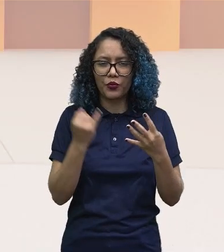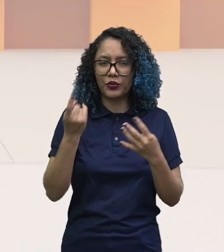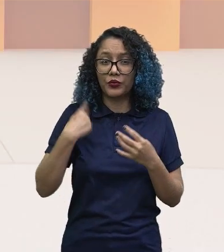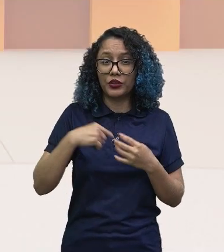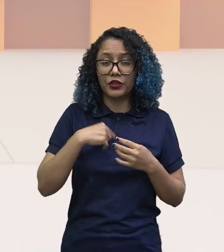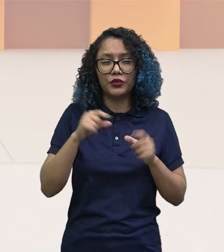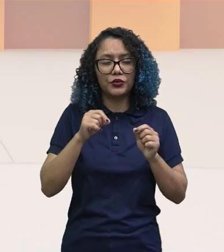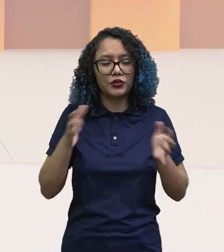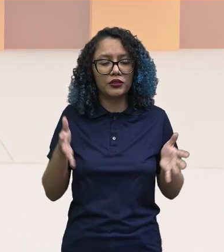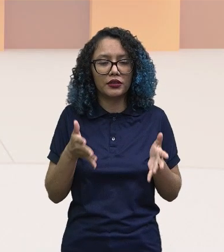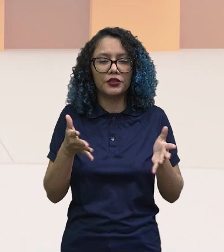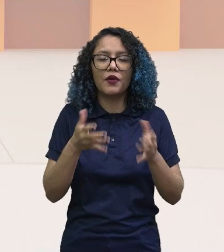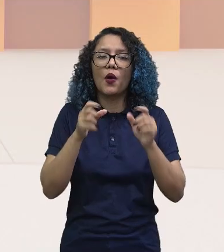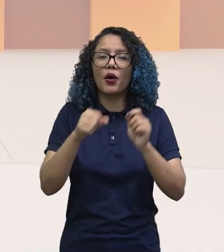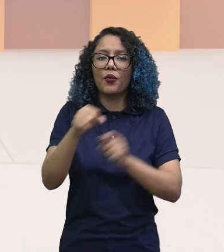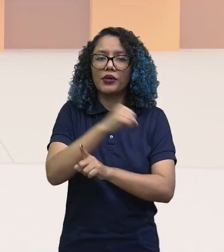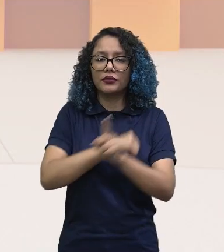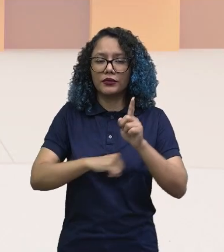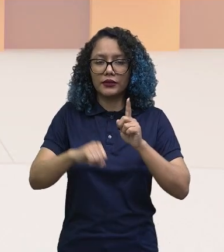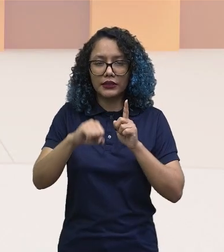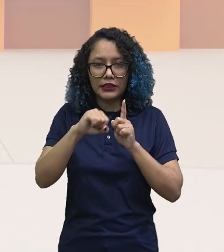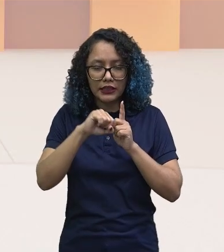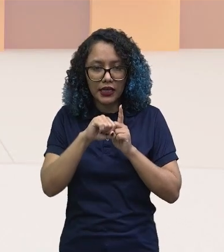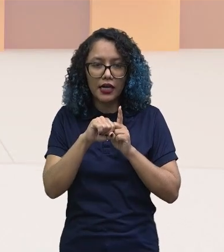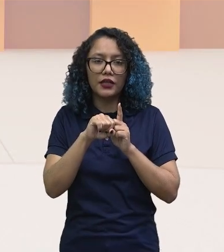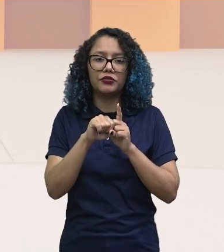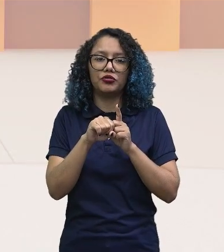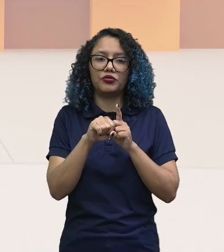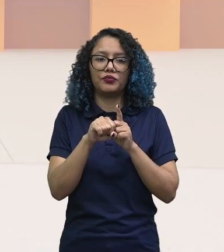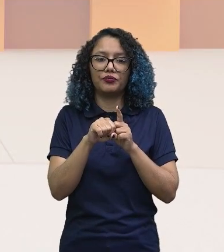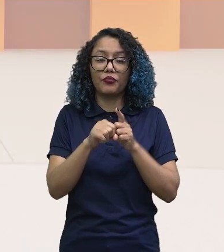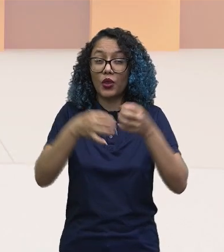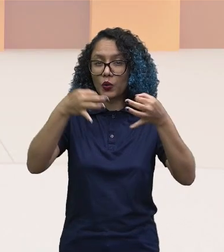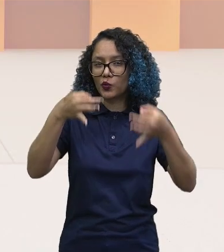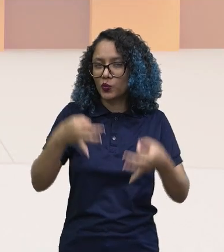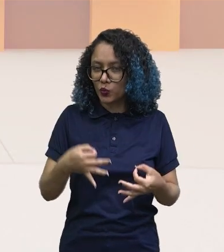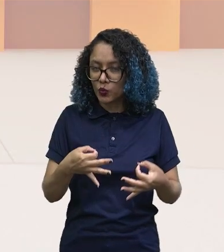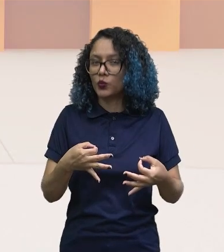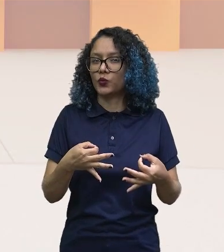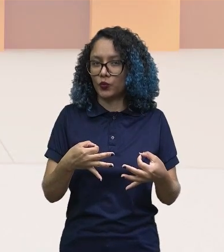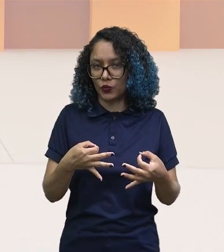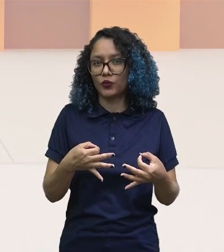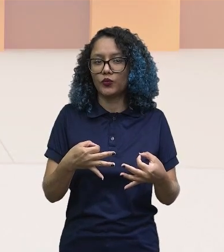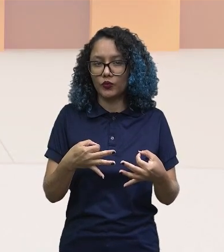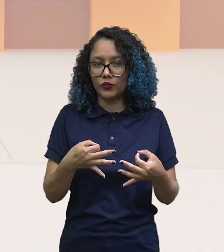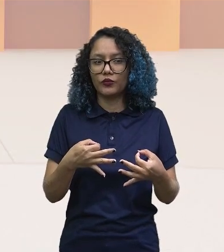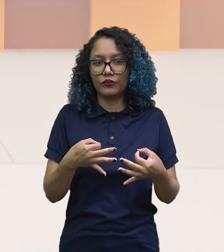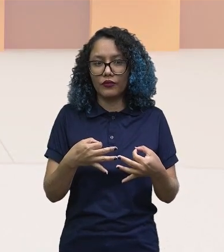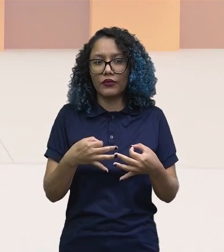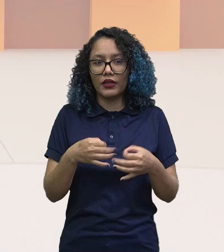gente promova uma sociedade cada vez mais justa,